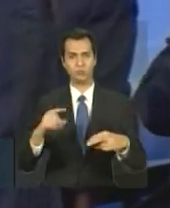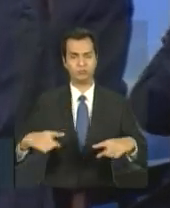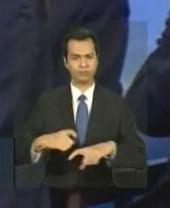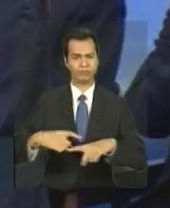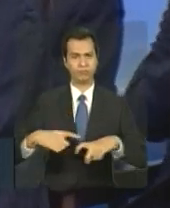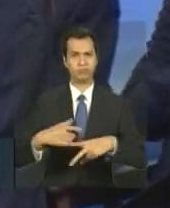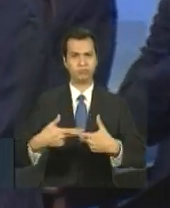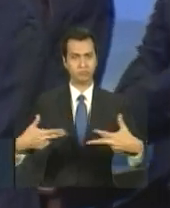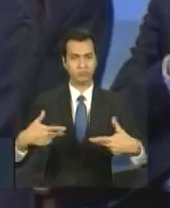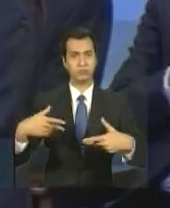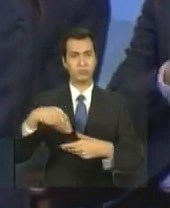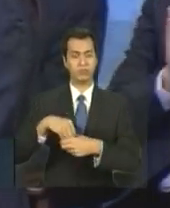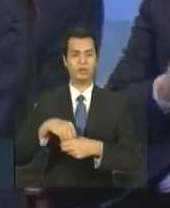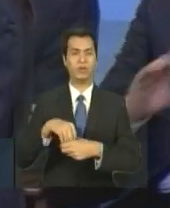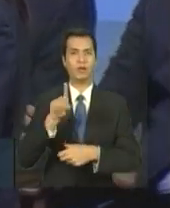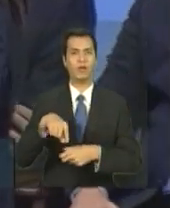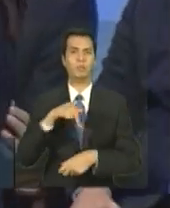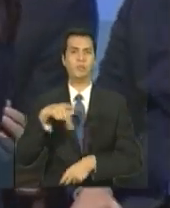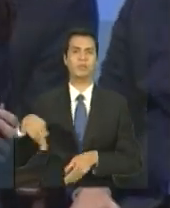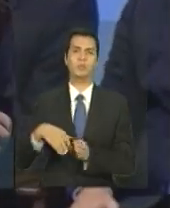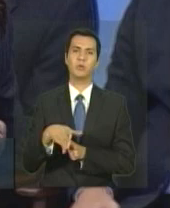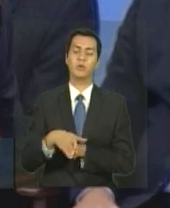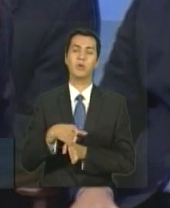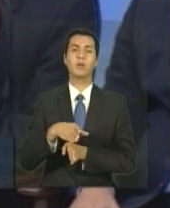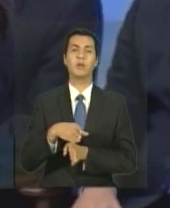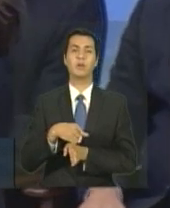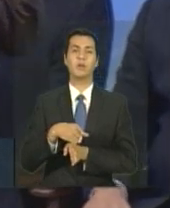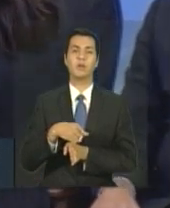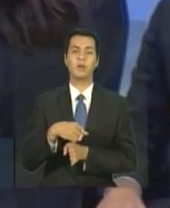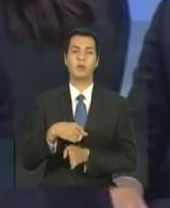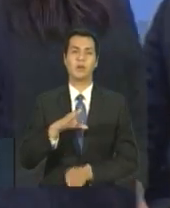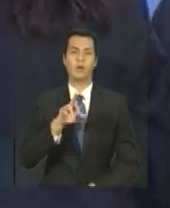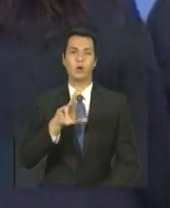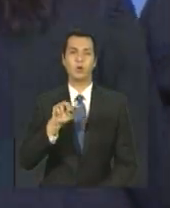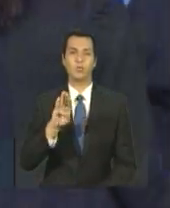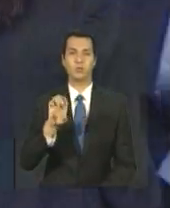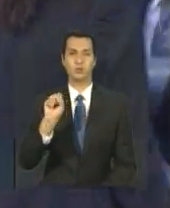orientação do professor Robson Paulino da Silva.